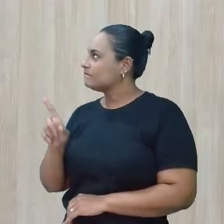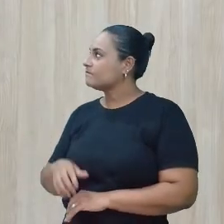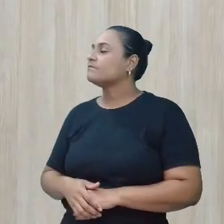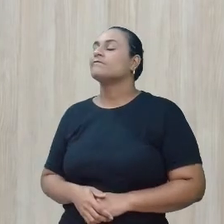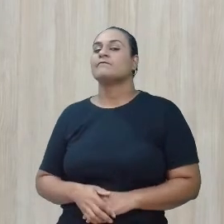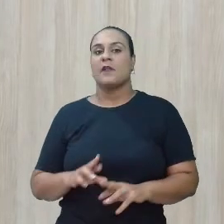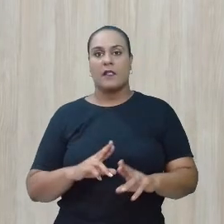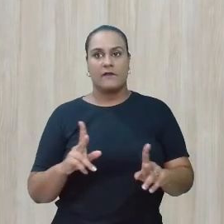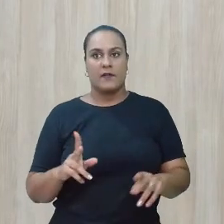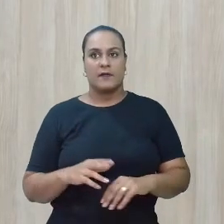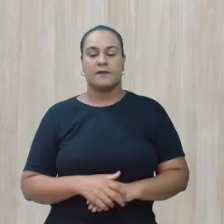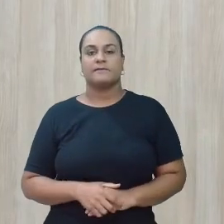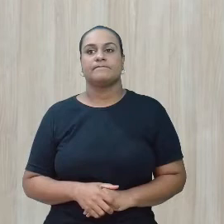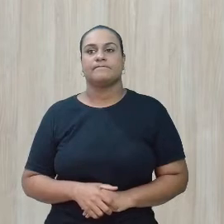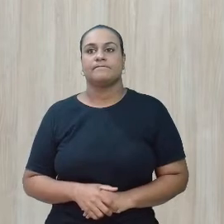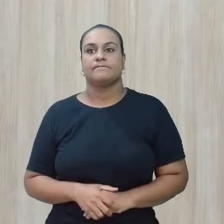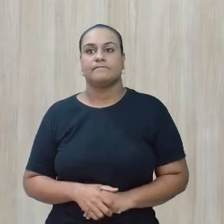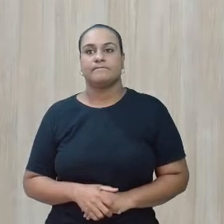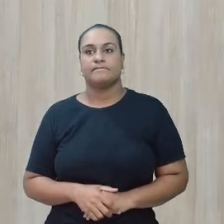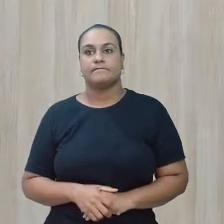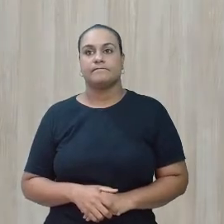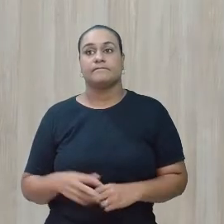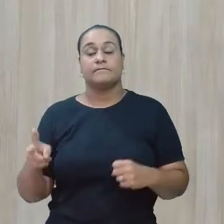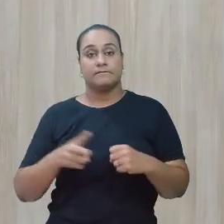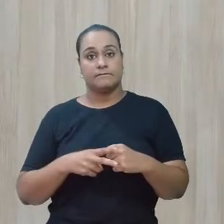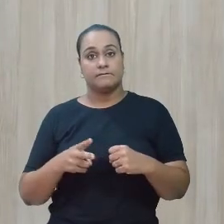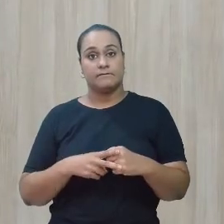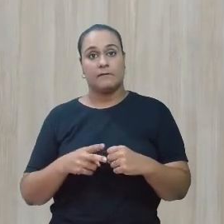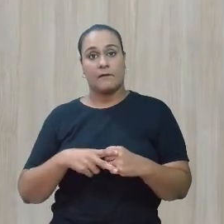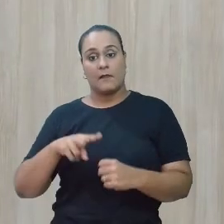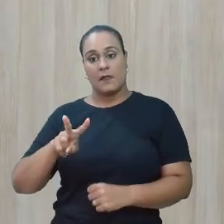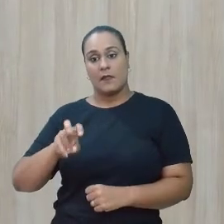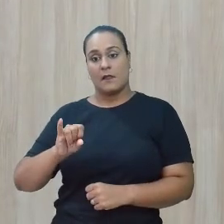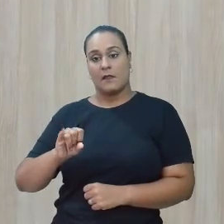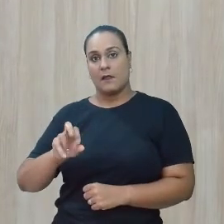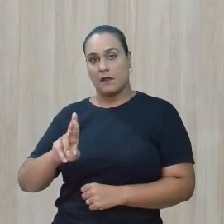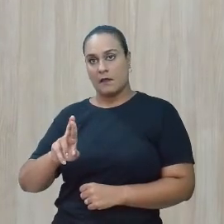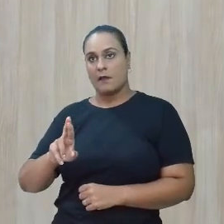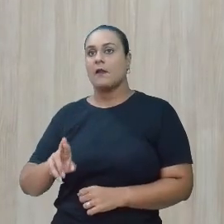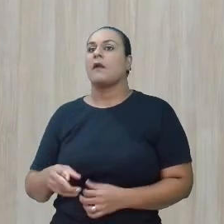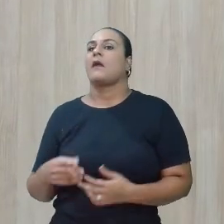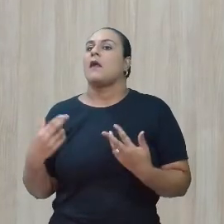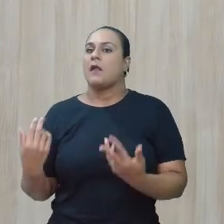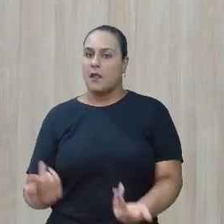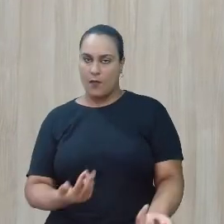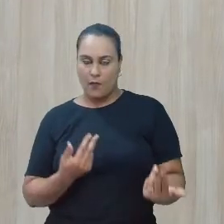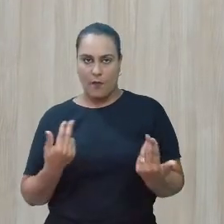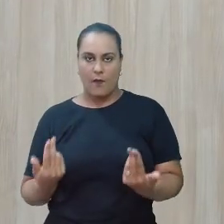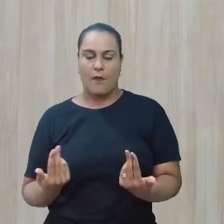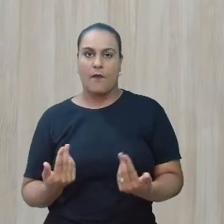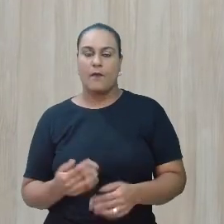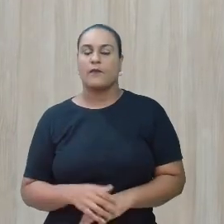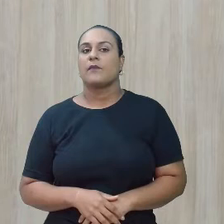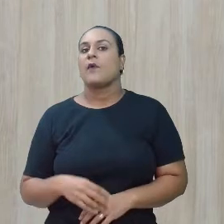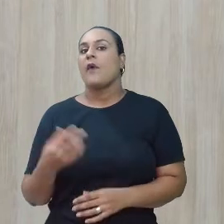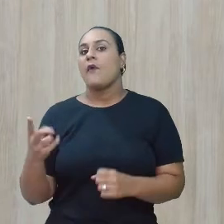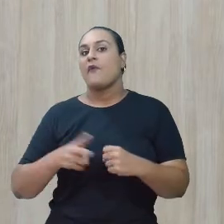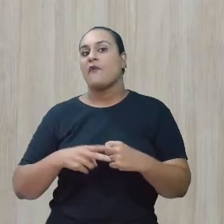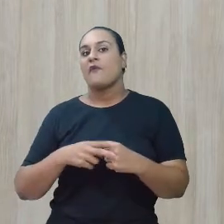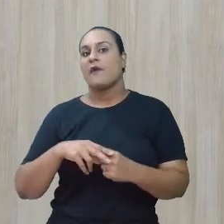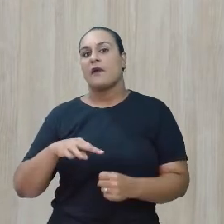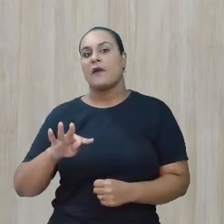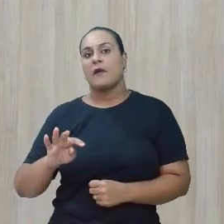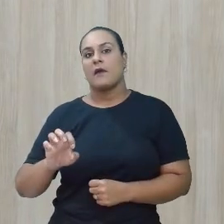detêm o segredo. Massa? O verbo vir, a mesma coisa do verbo ter. O